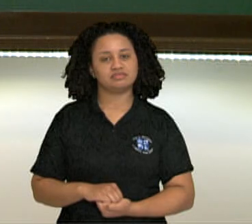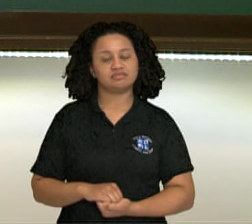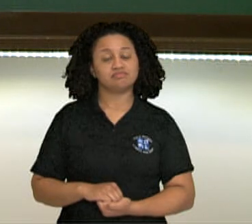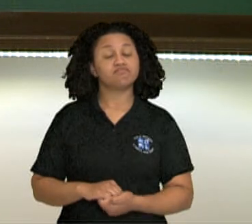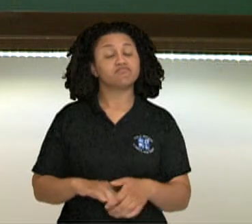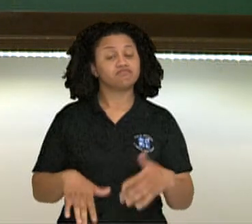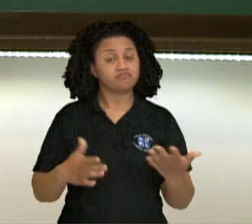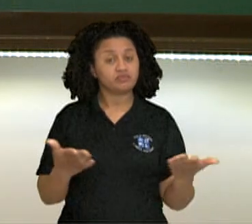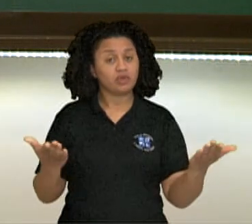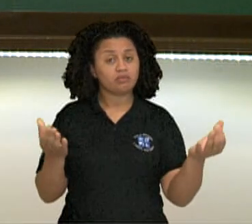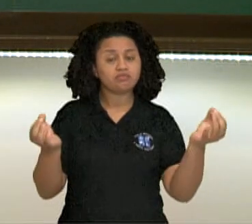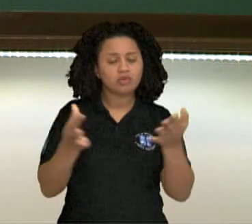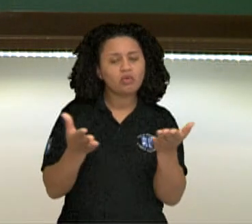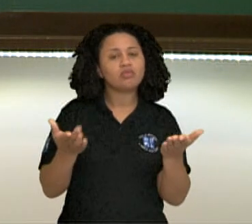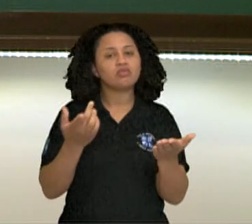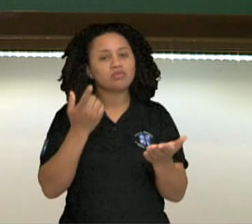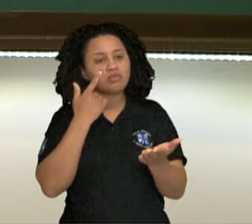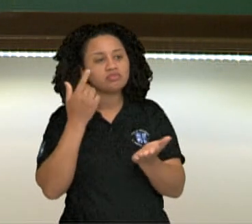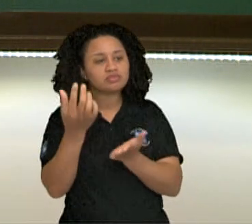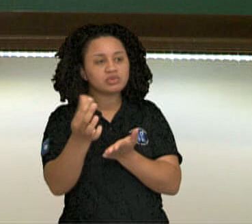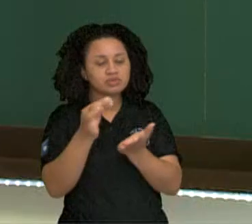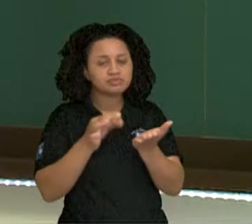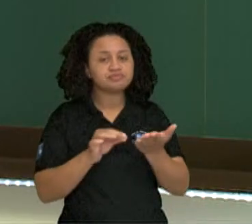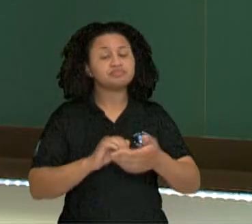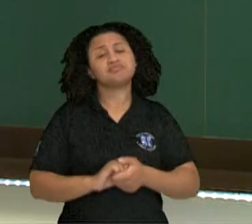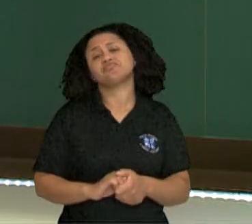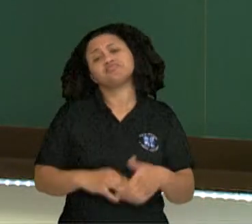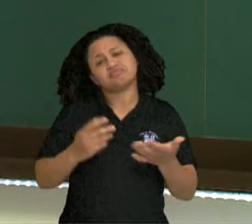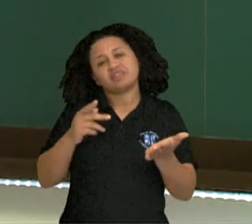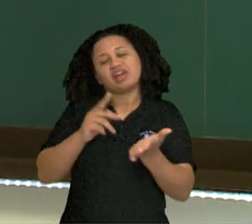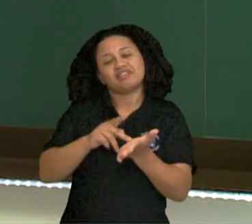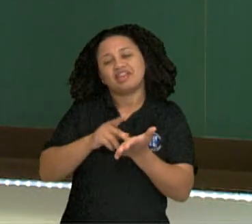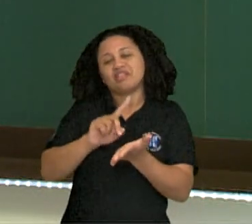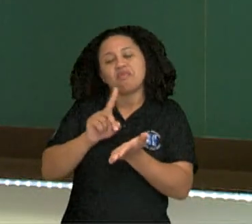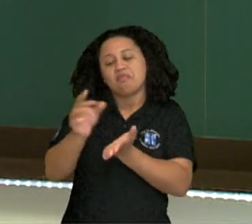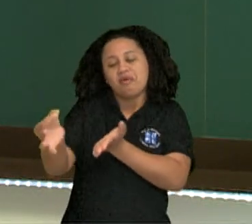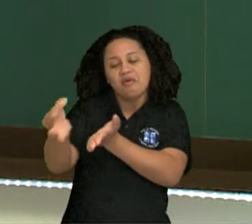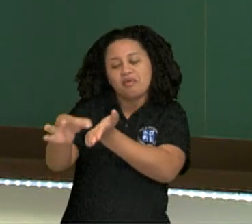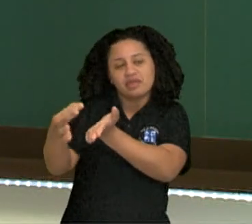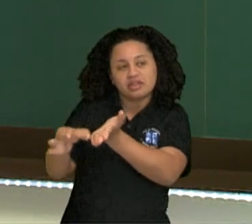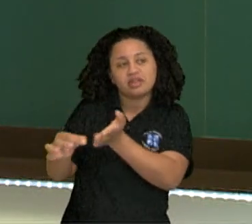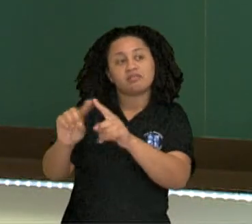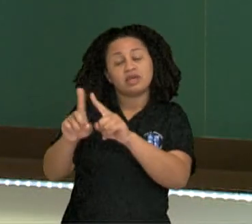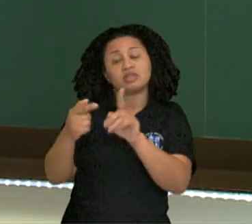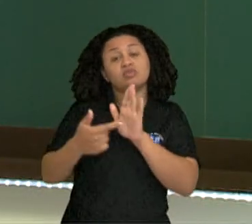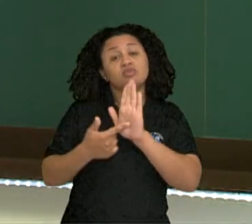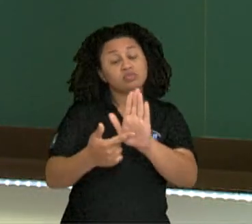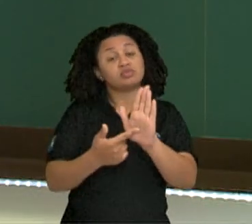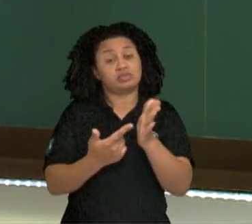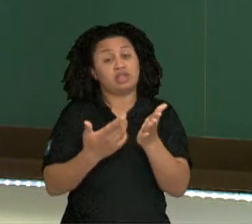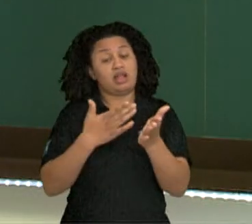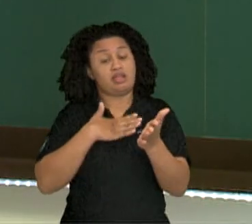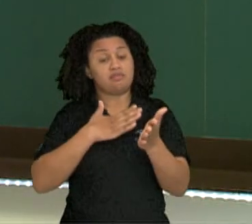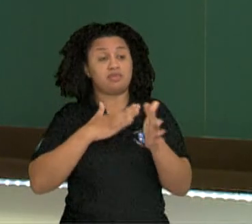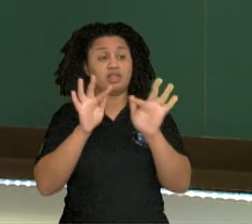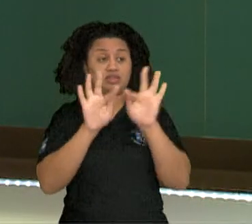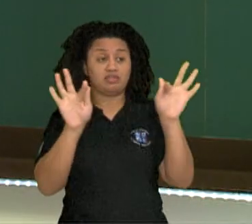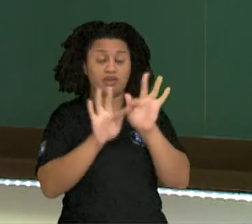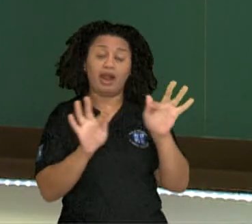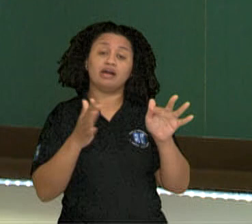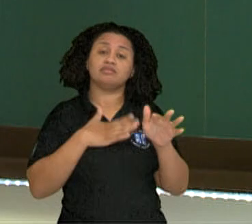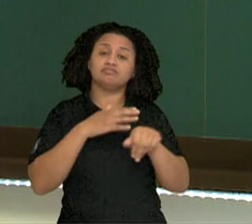Muito bem, vamos a corrigir. Então, na verdade, não é bem uma correção. Vou mostrar aqui as minhas frases,